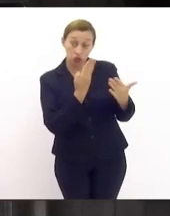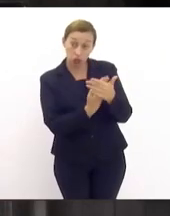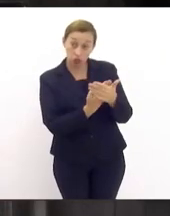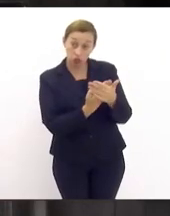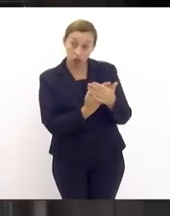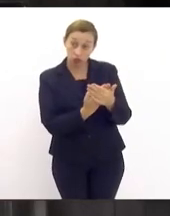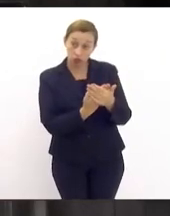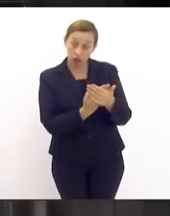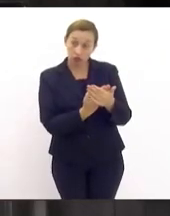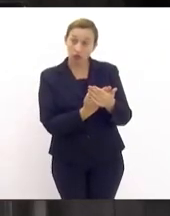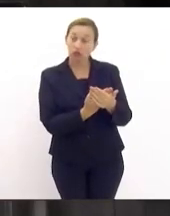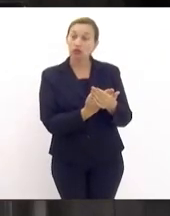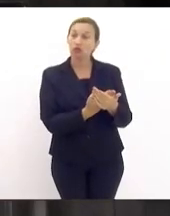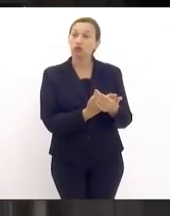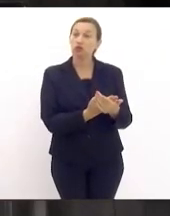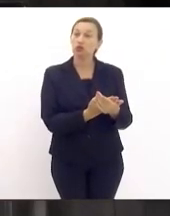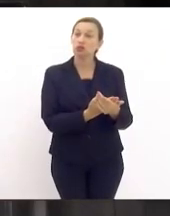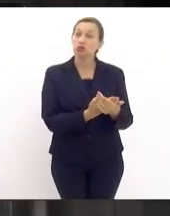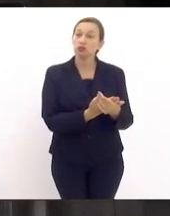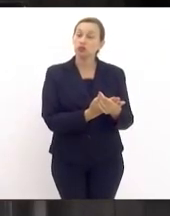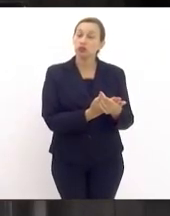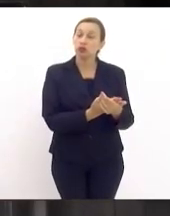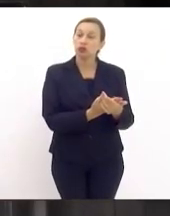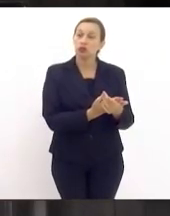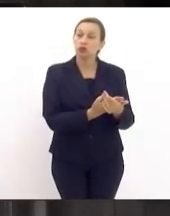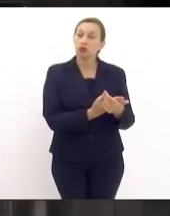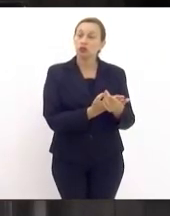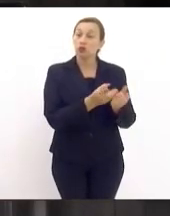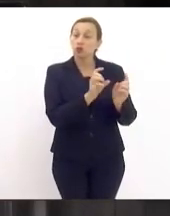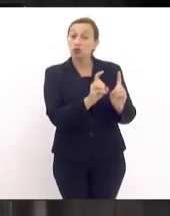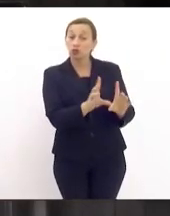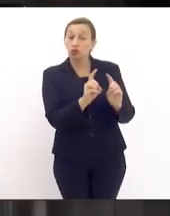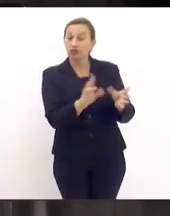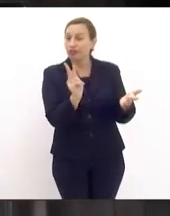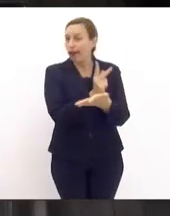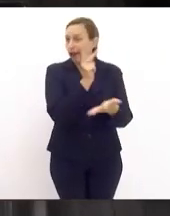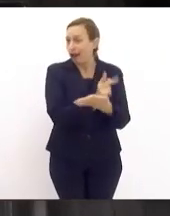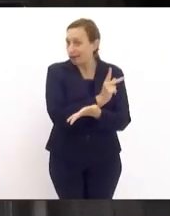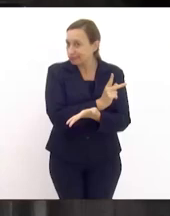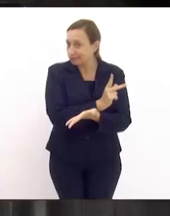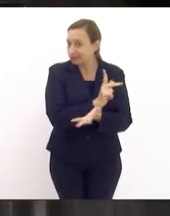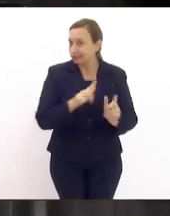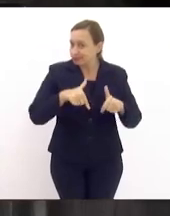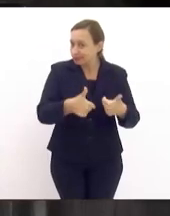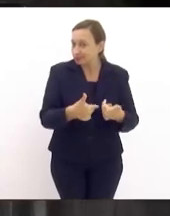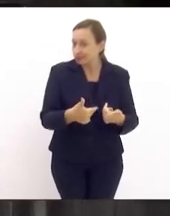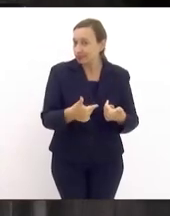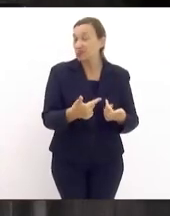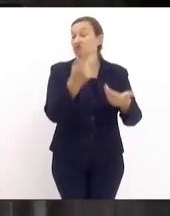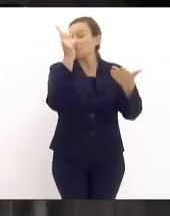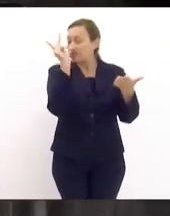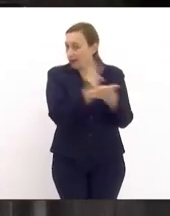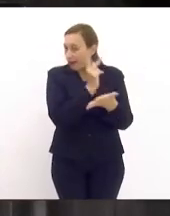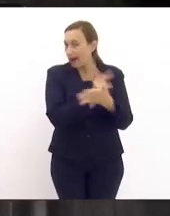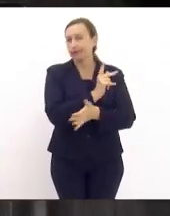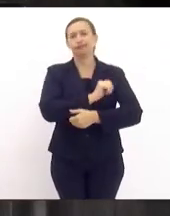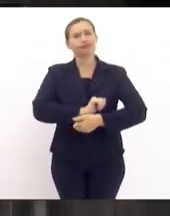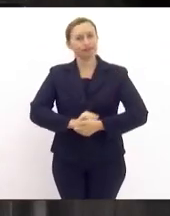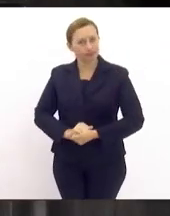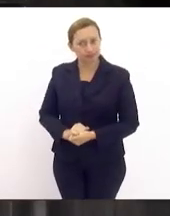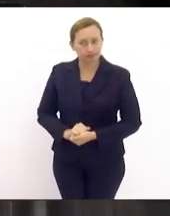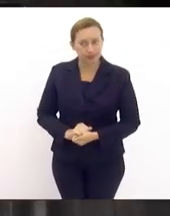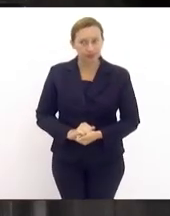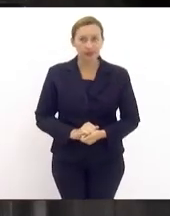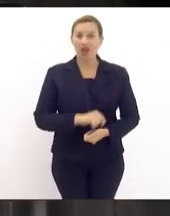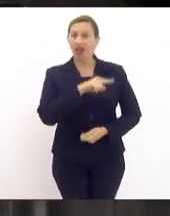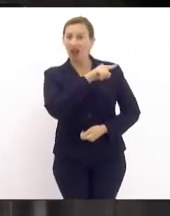de anuência com essa suposta doutrinação. Essa ação é de uma irresponsabilidade que lá